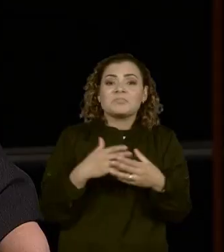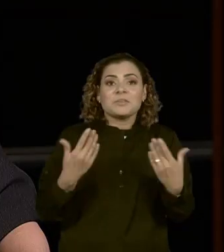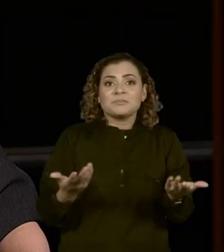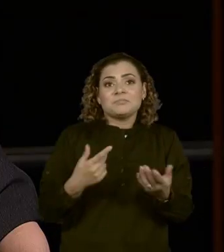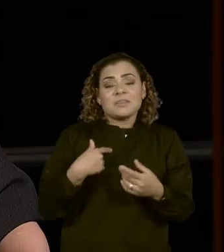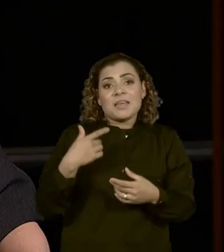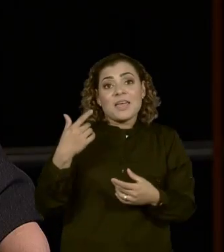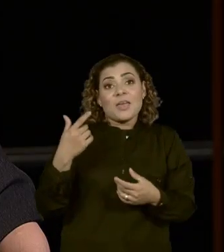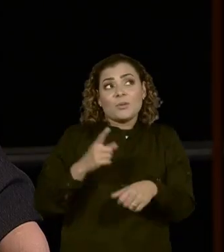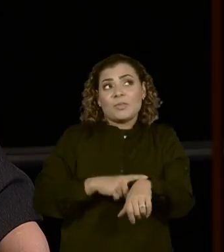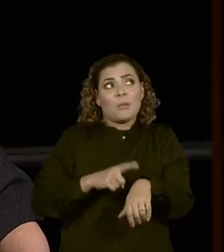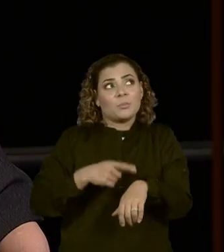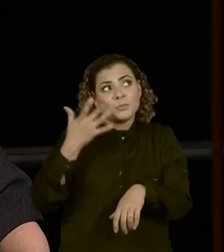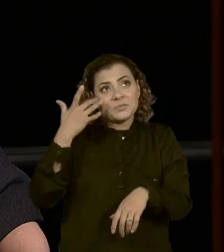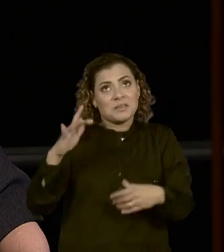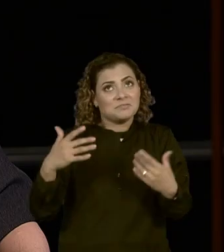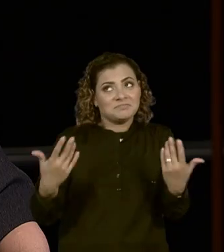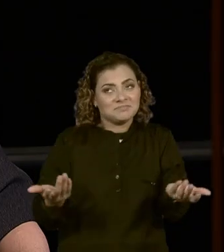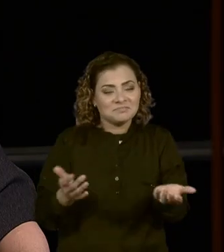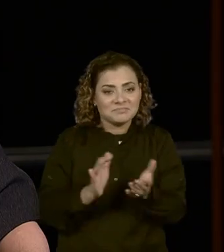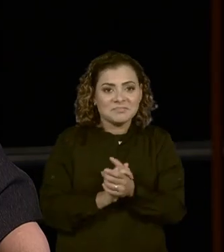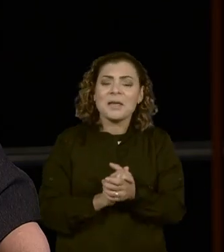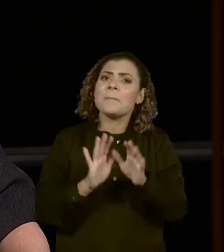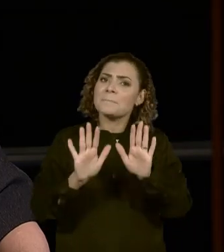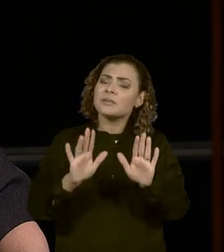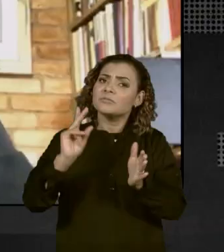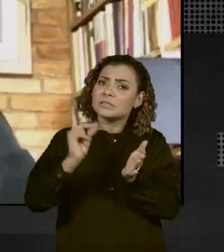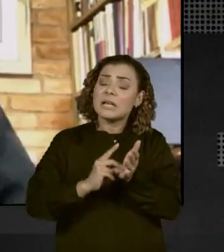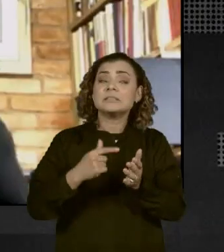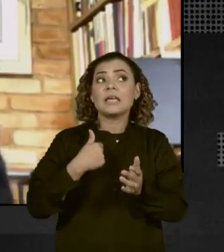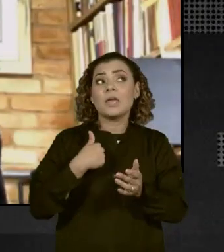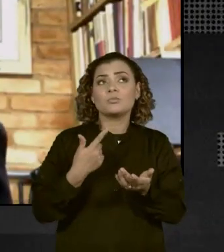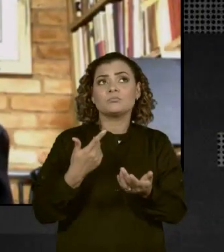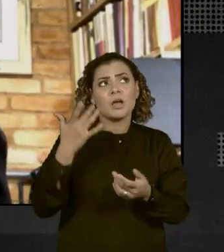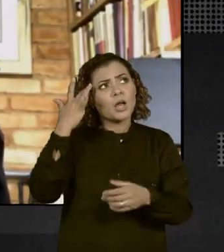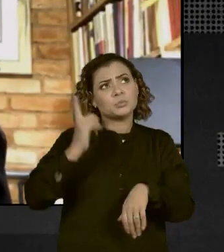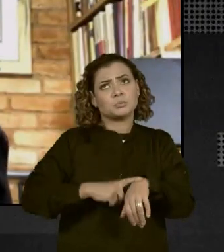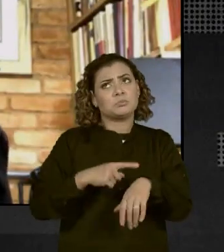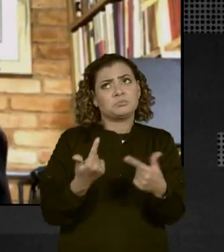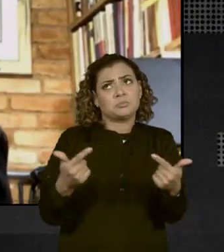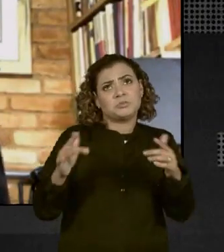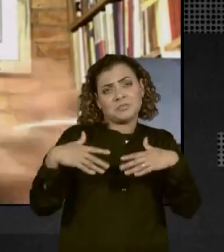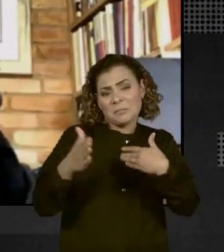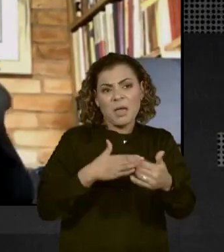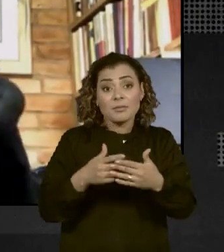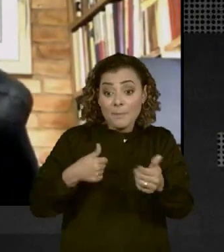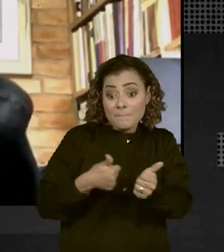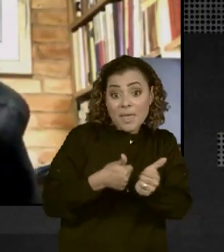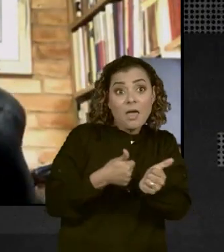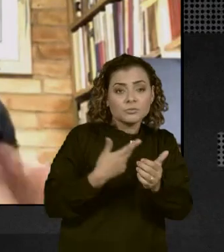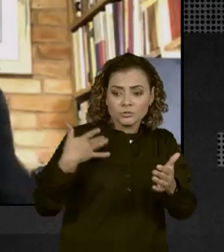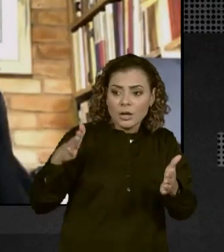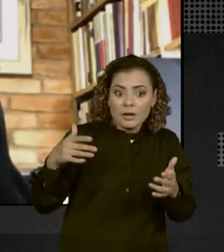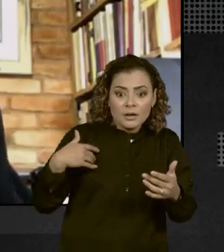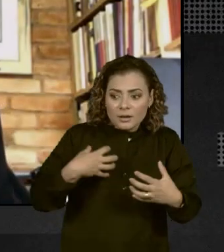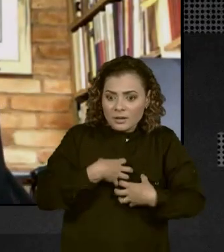os Batmans. Eu gostava muito de carnaval, e aí eu morava aqui em São Paulo, e